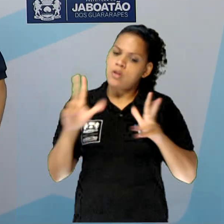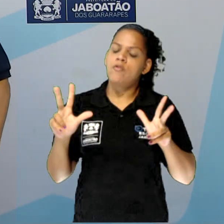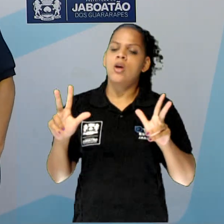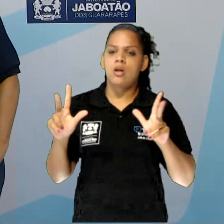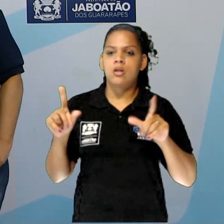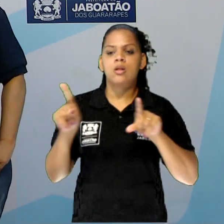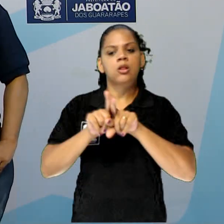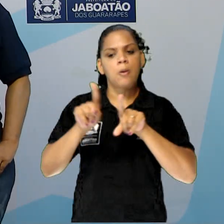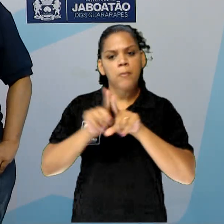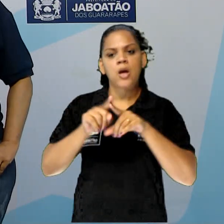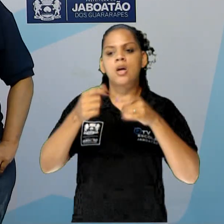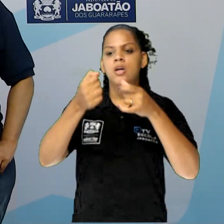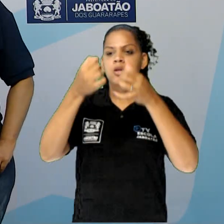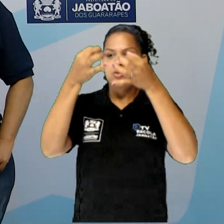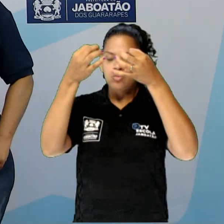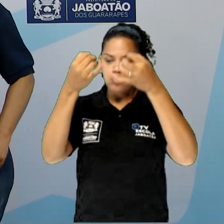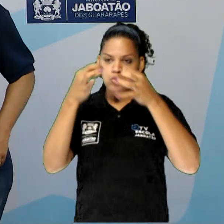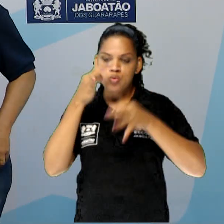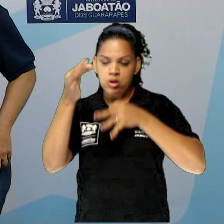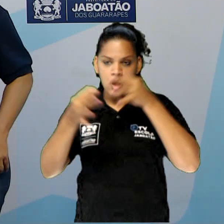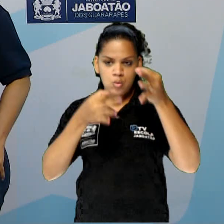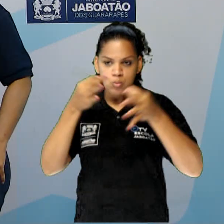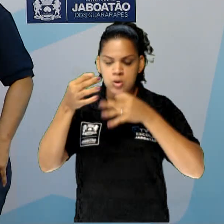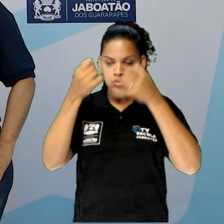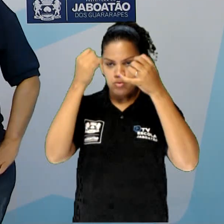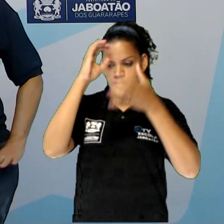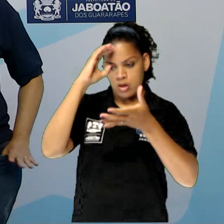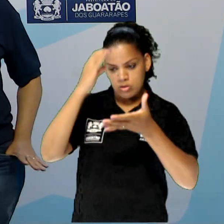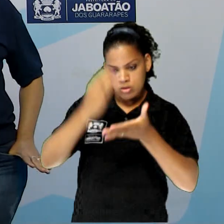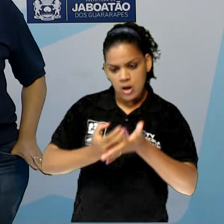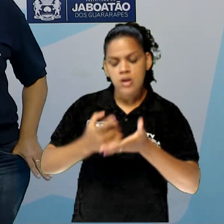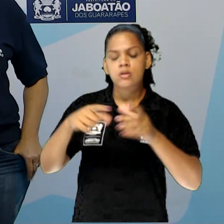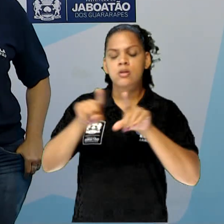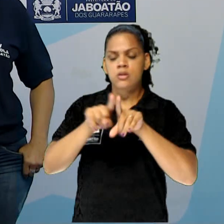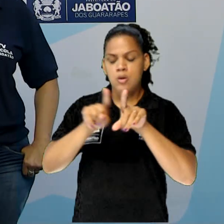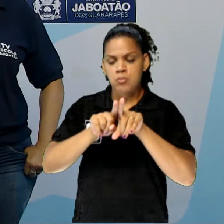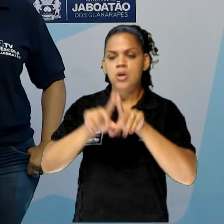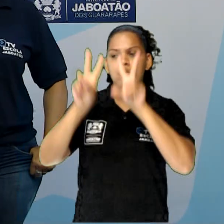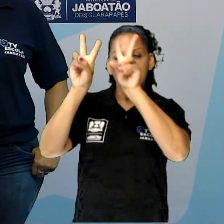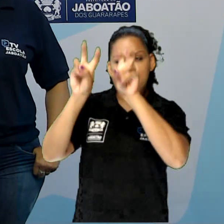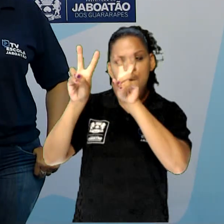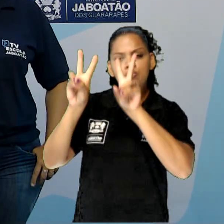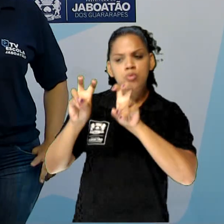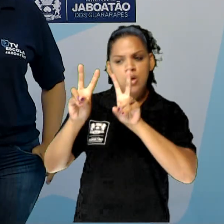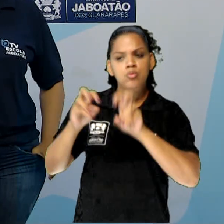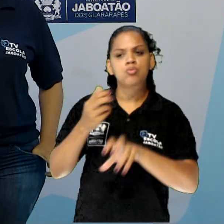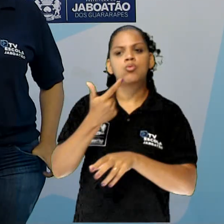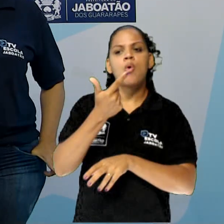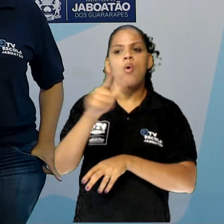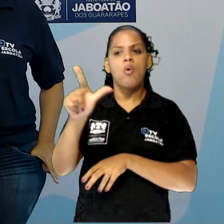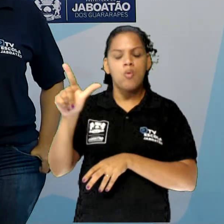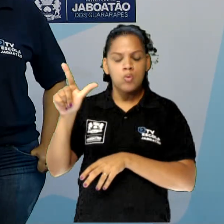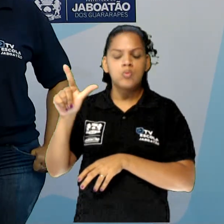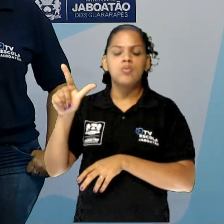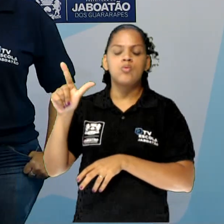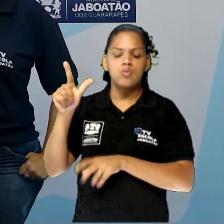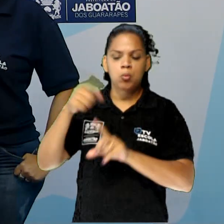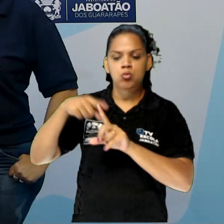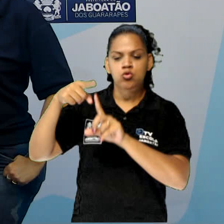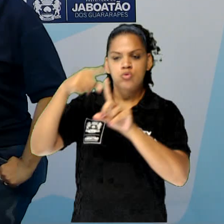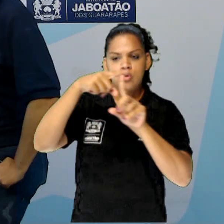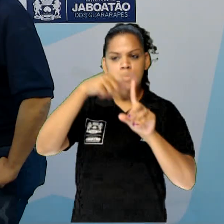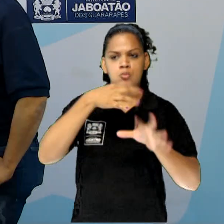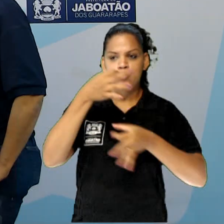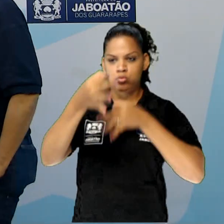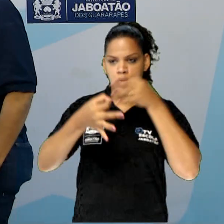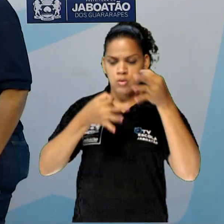tese. E temos também outras questões que trabalhamos, como os tipos de argumentos.